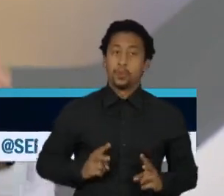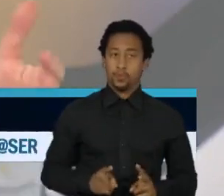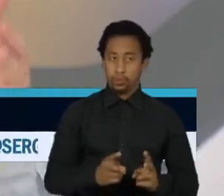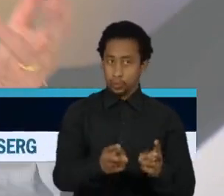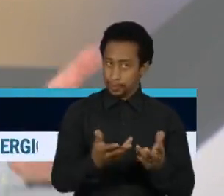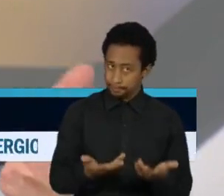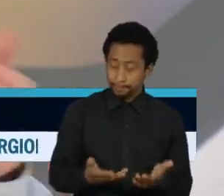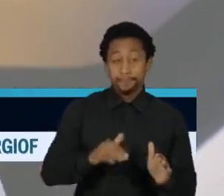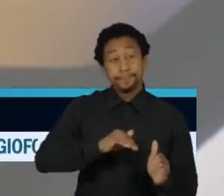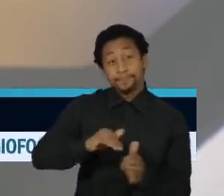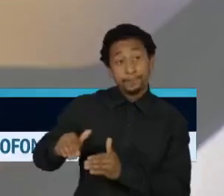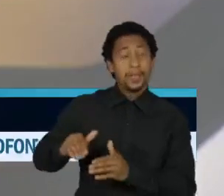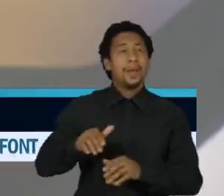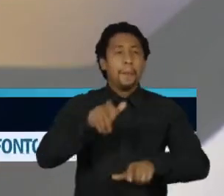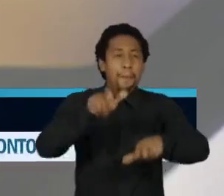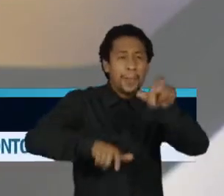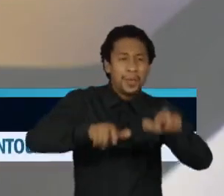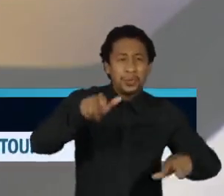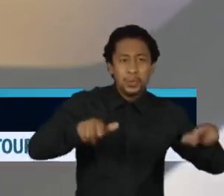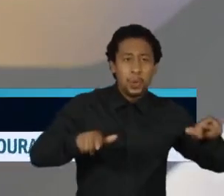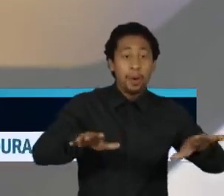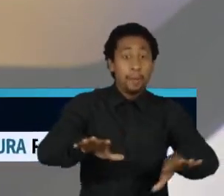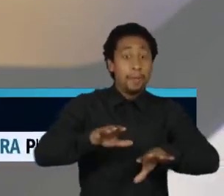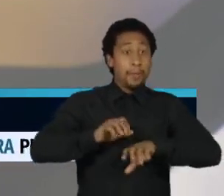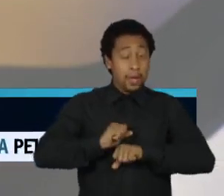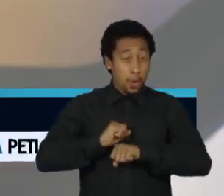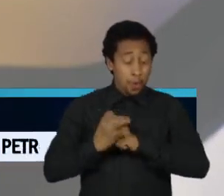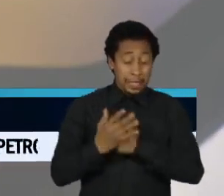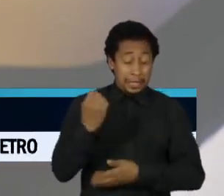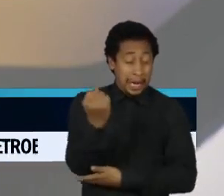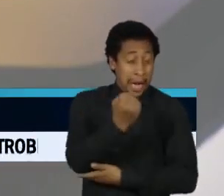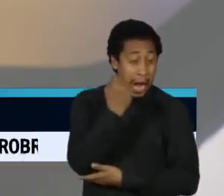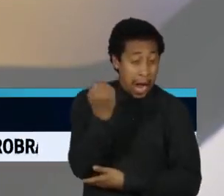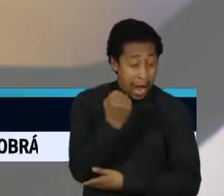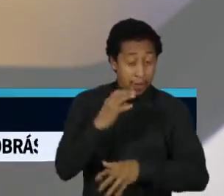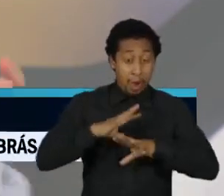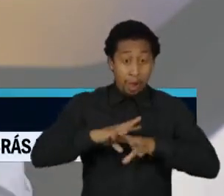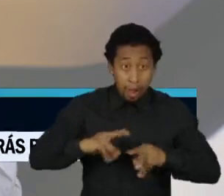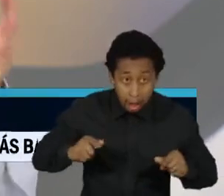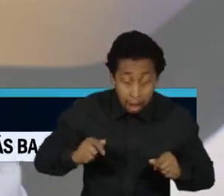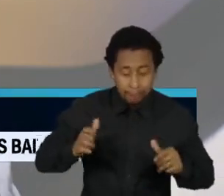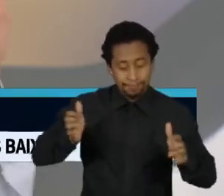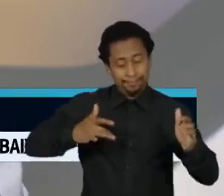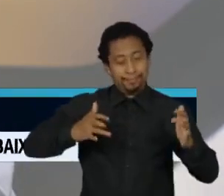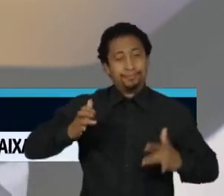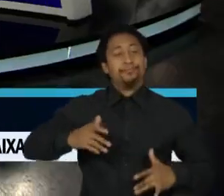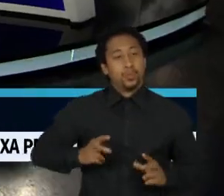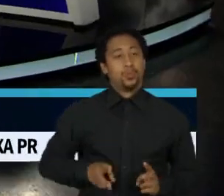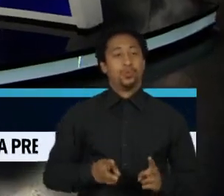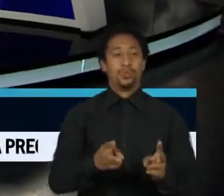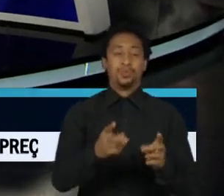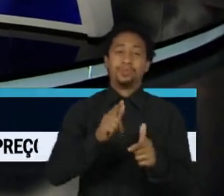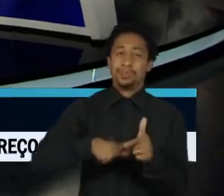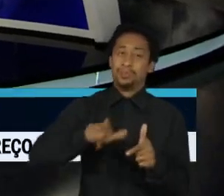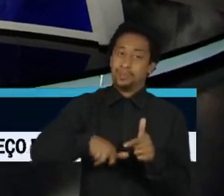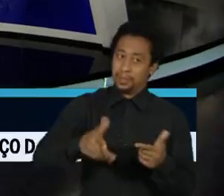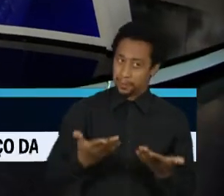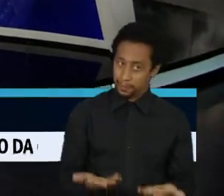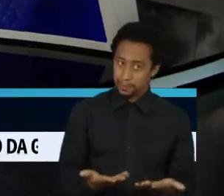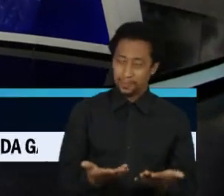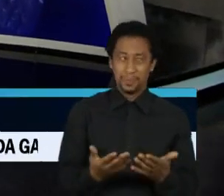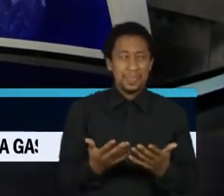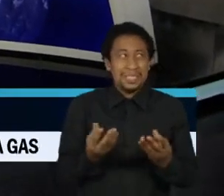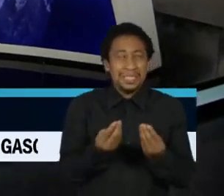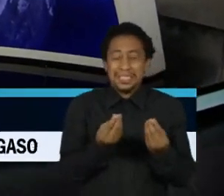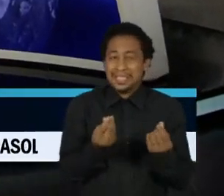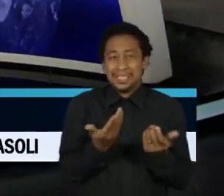da doença inicial, era mais propensa a ter Covid crônico. Covid crônica, nem a definição é